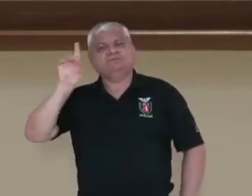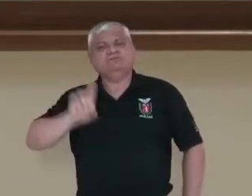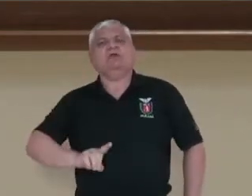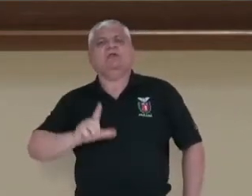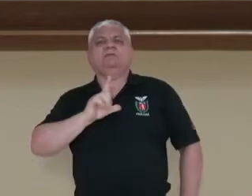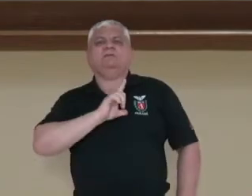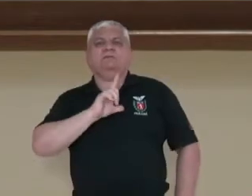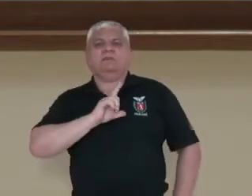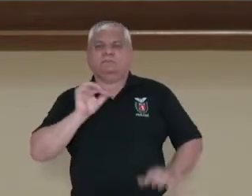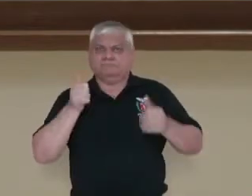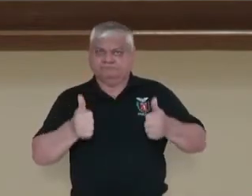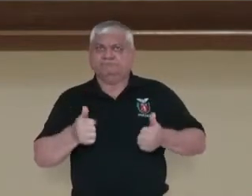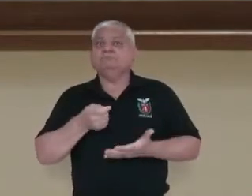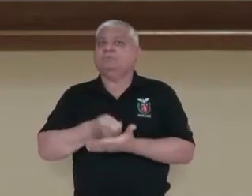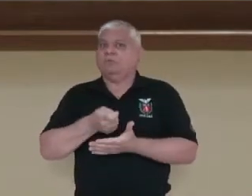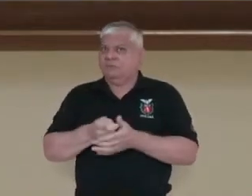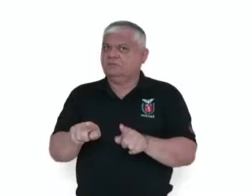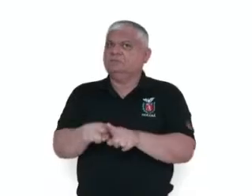deveres. Bacana?